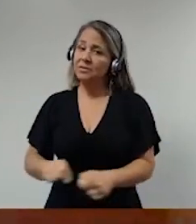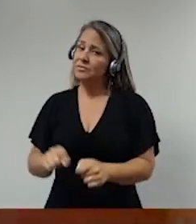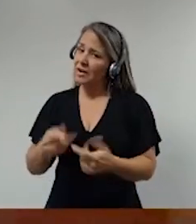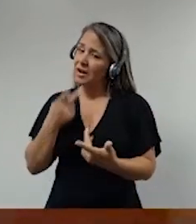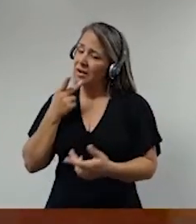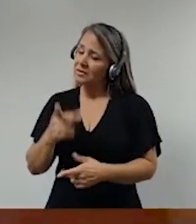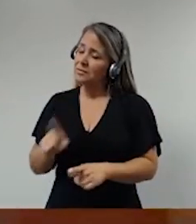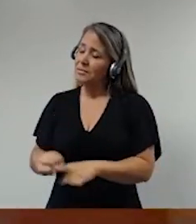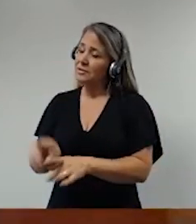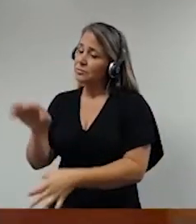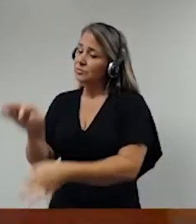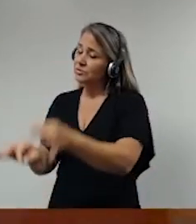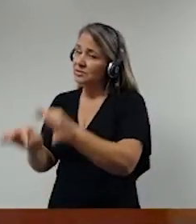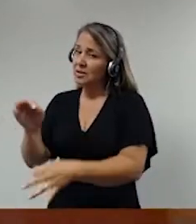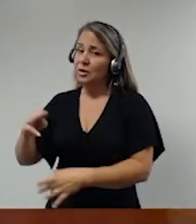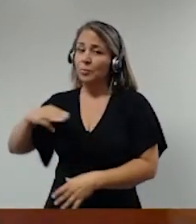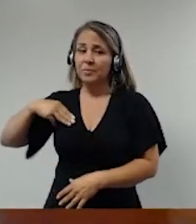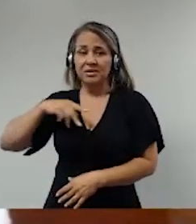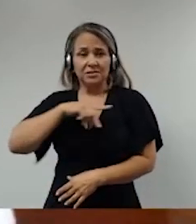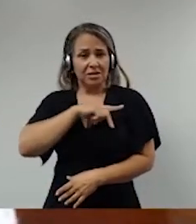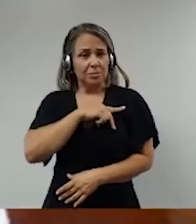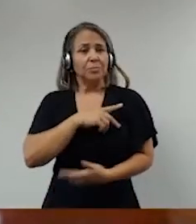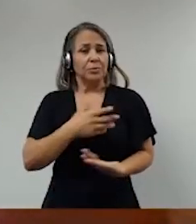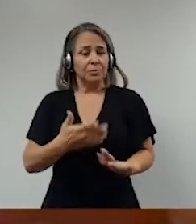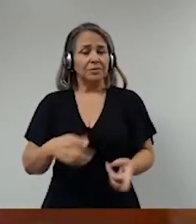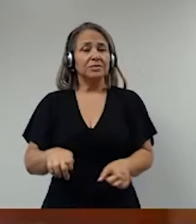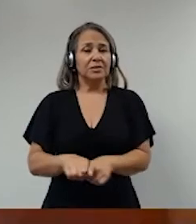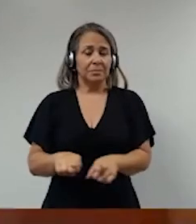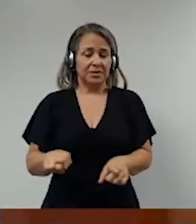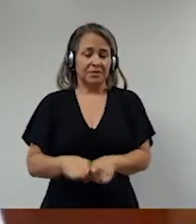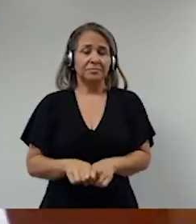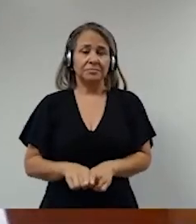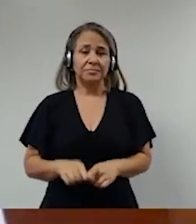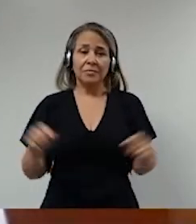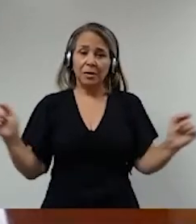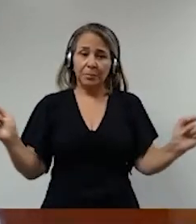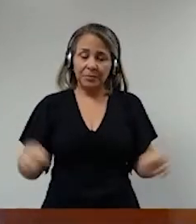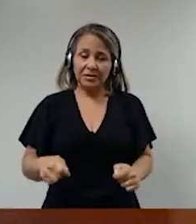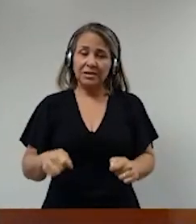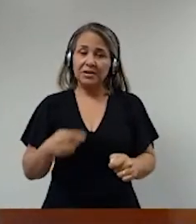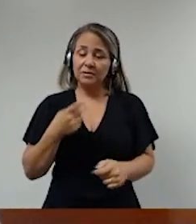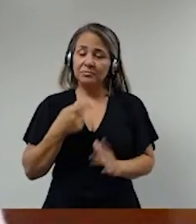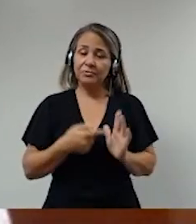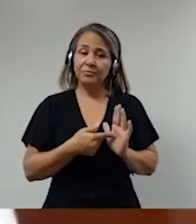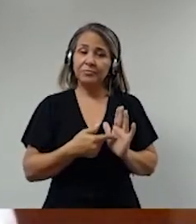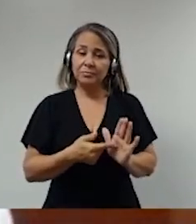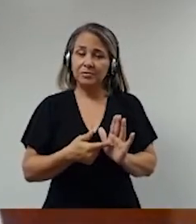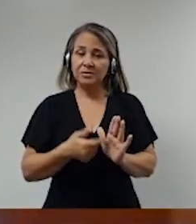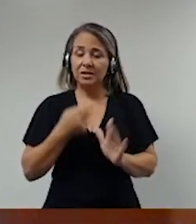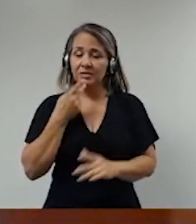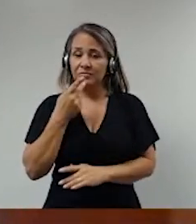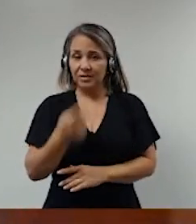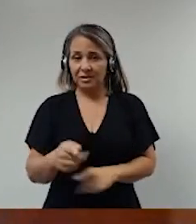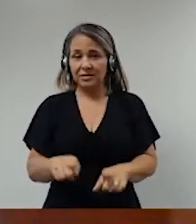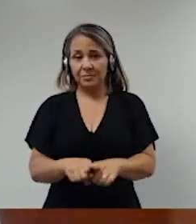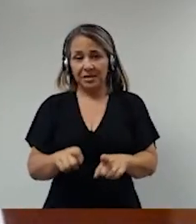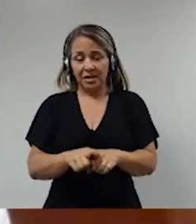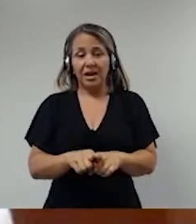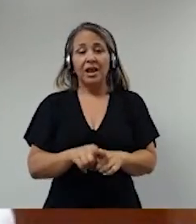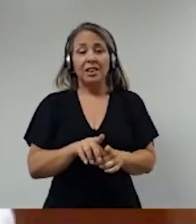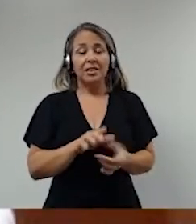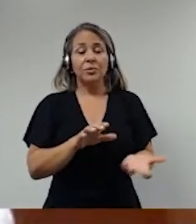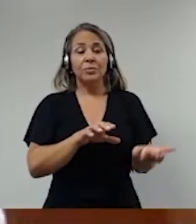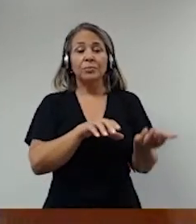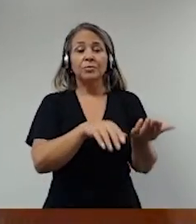judiciário, poderia falar do Ministério Público, como muito bem lembrou o professor Adilson Moreira, poderia falar também das casas legislativas. O que eu